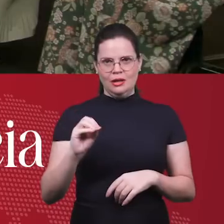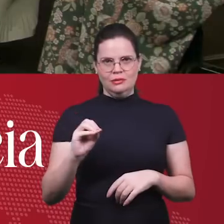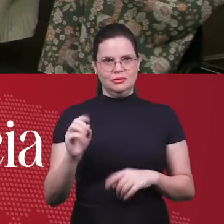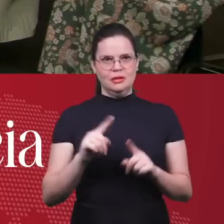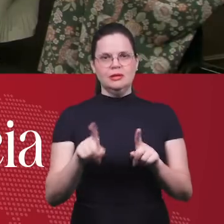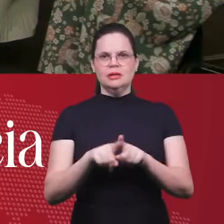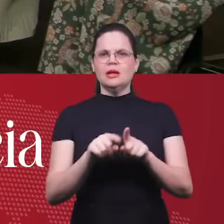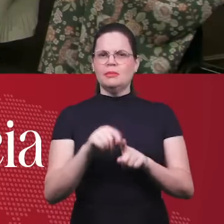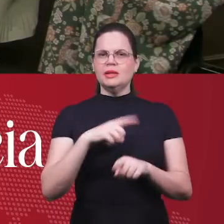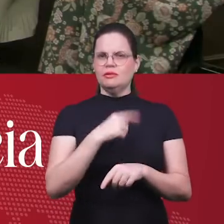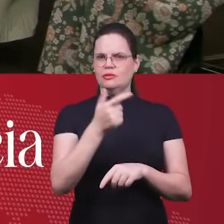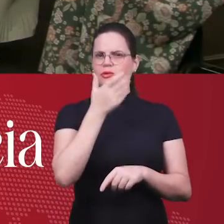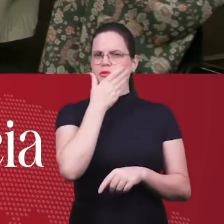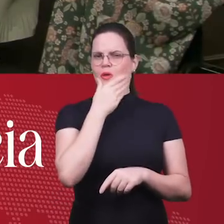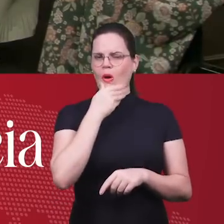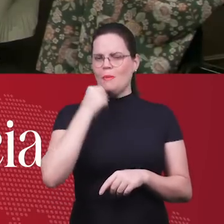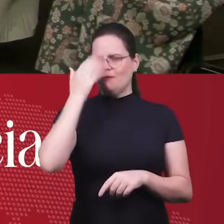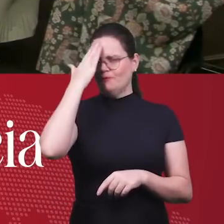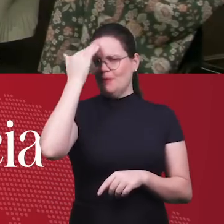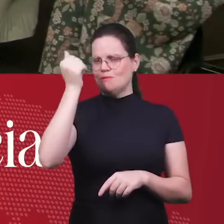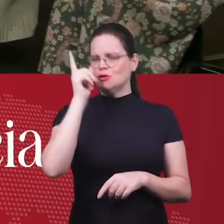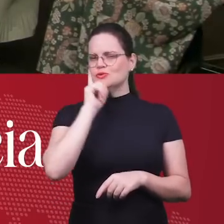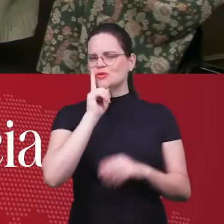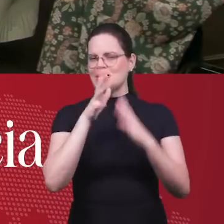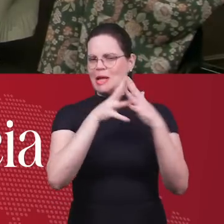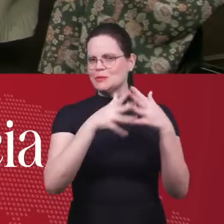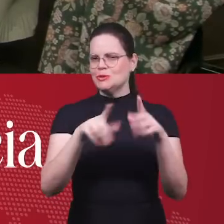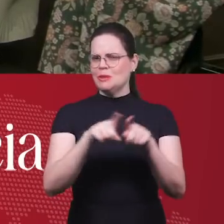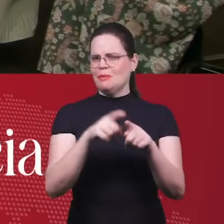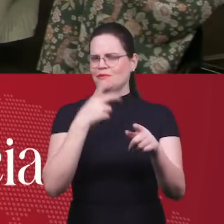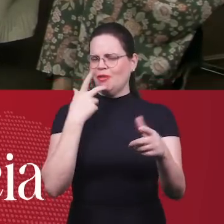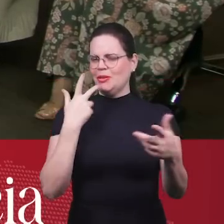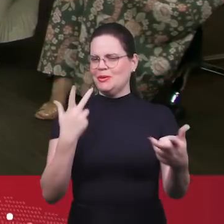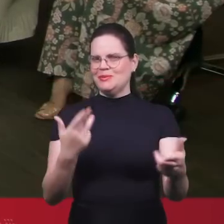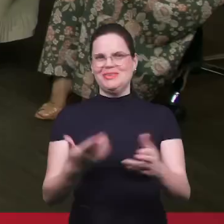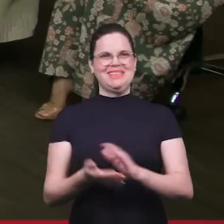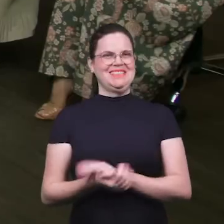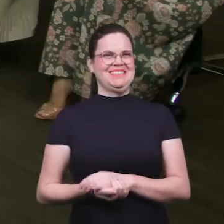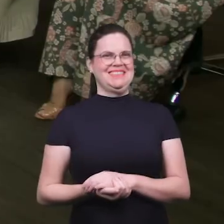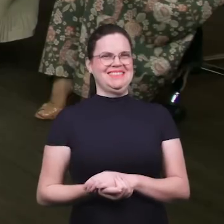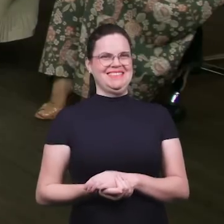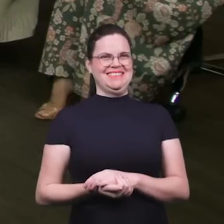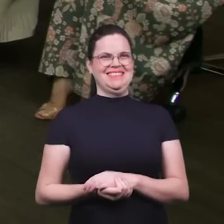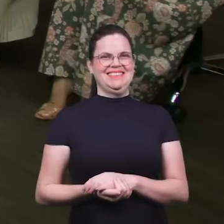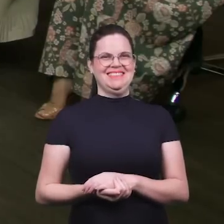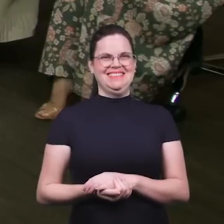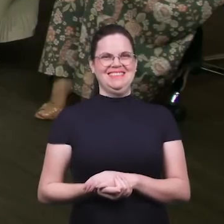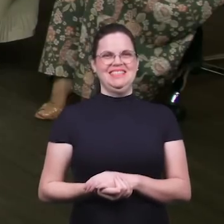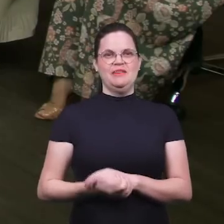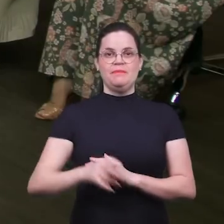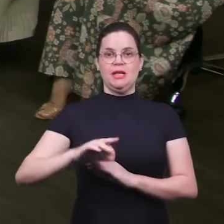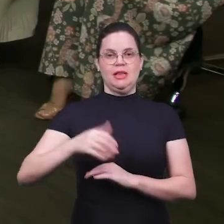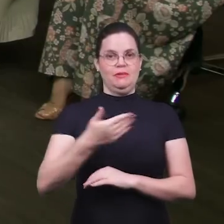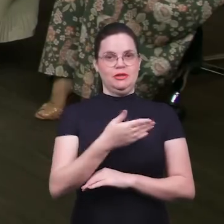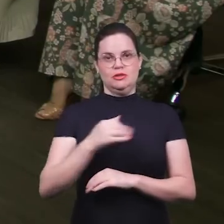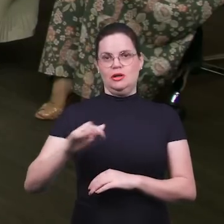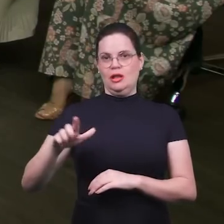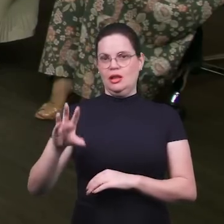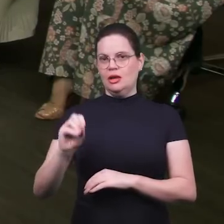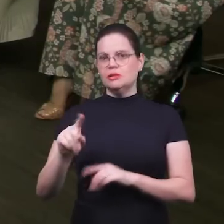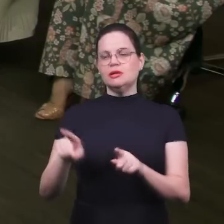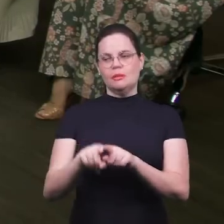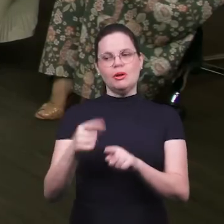chama-se Elon Musk, ele falou a mesma coisa. Entendeu o que o Léo está falando? Dá para cobrar royalties dele, hein? Dá para cobrar royalties, né? O Elon Musk